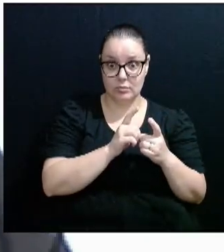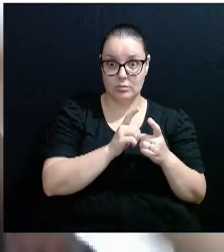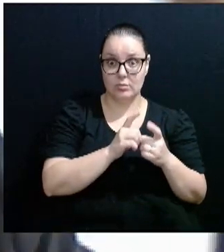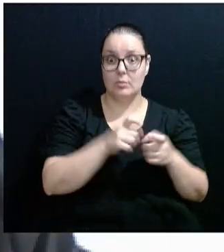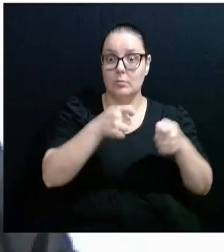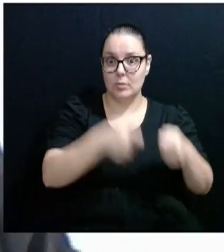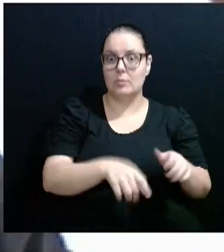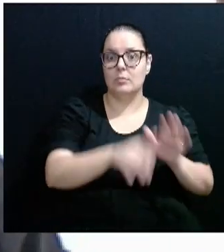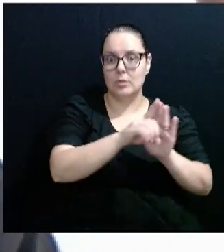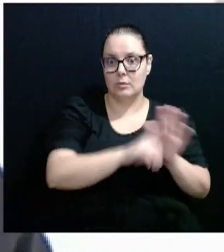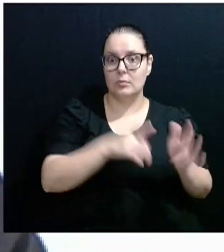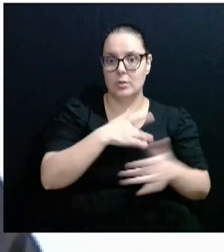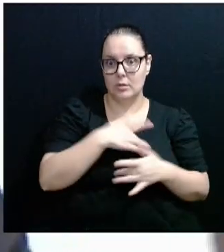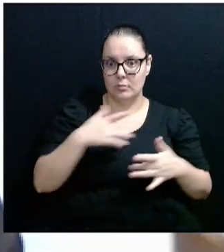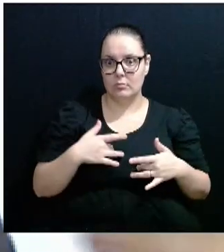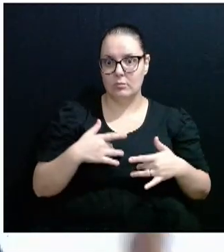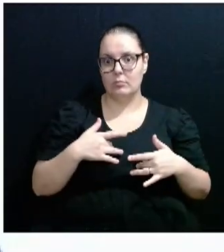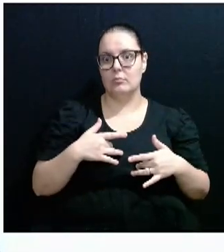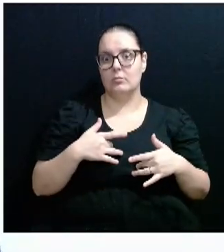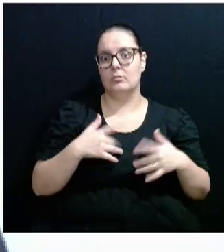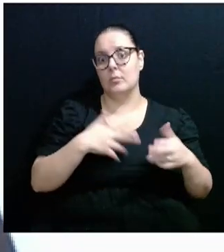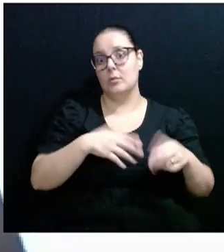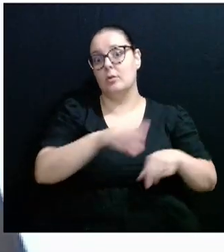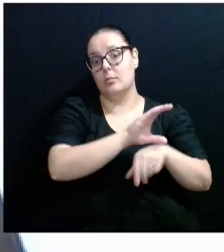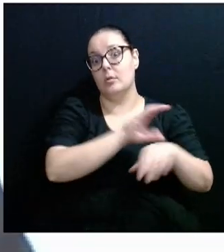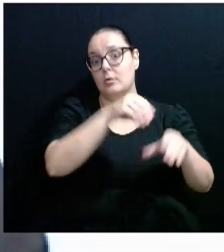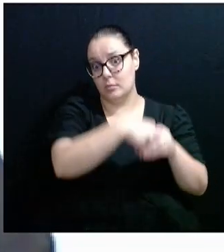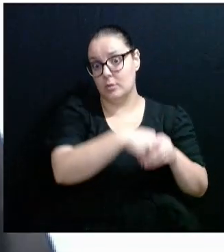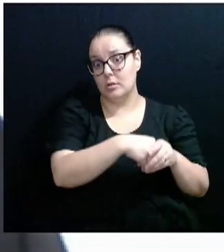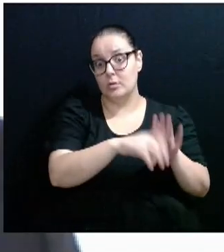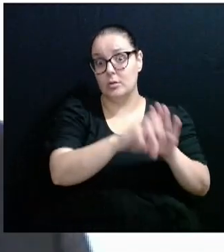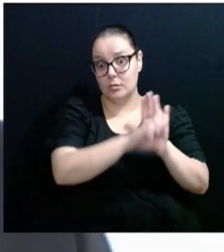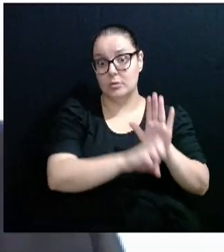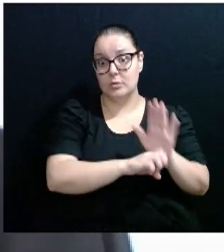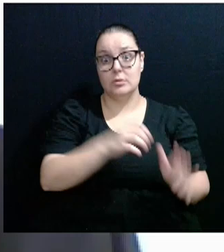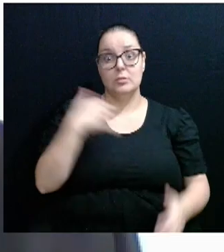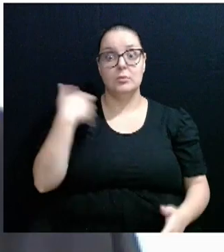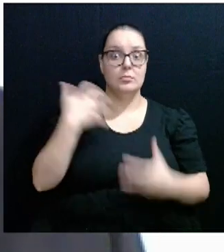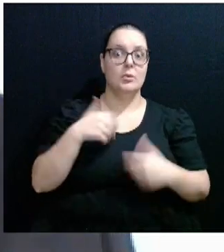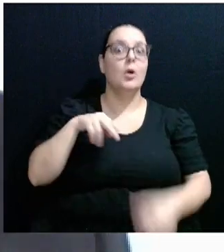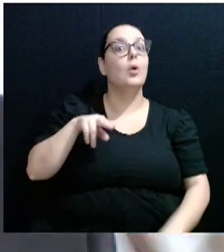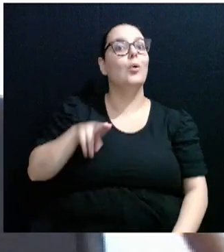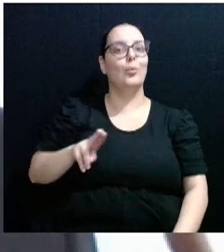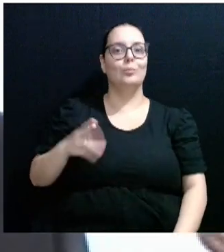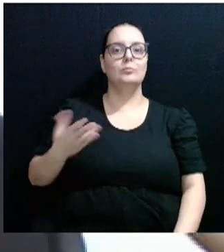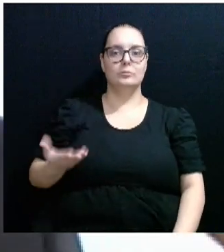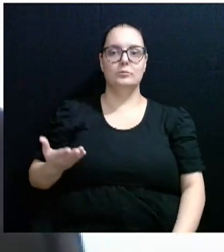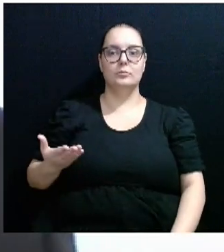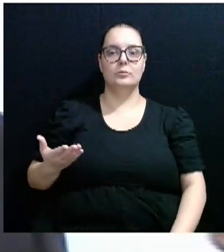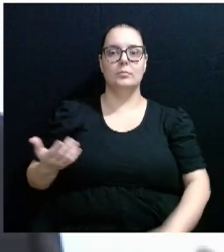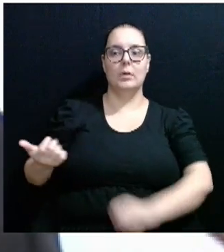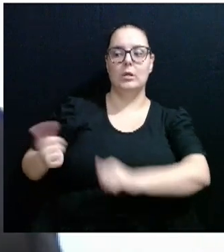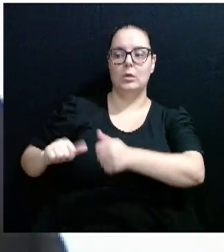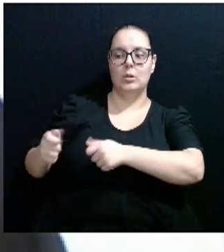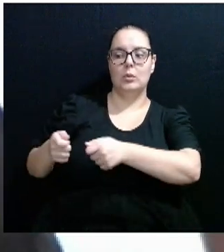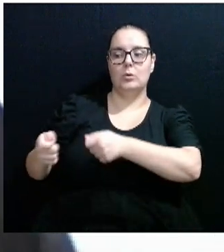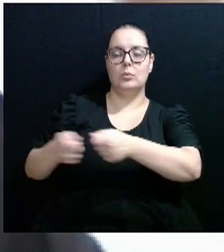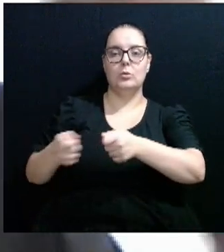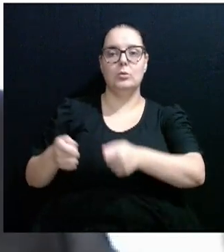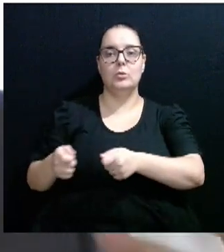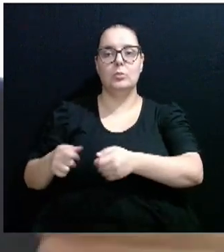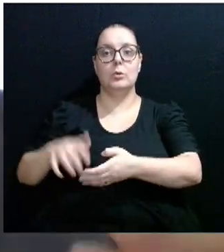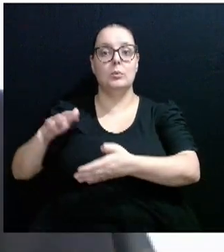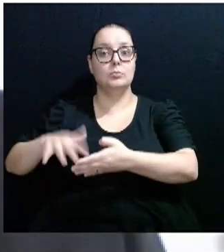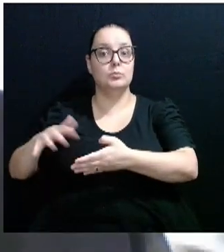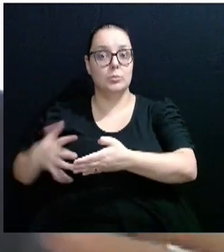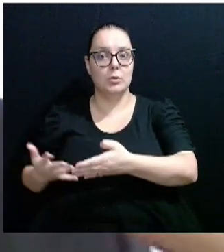previstos até em Constituição e também no Estatuto do Idoso, ou balancear as contas com aquele